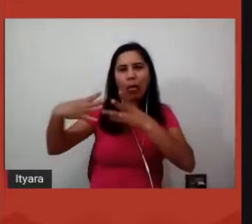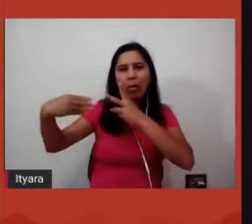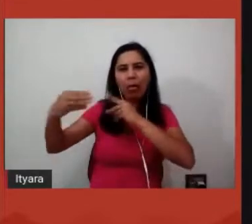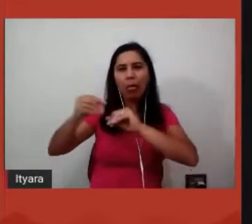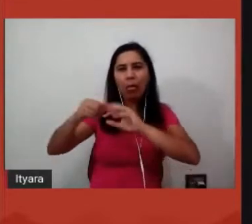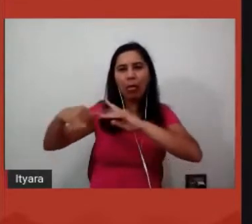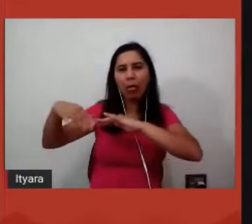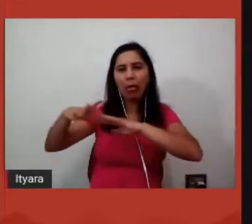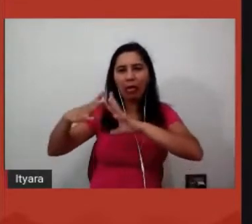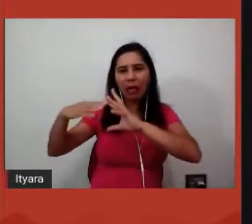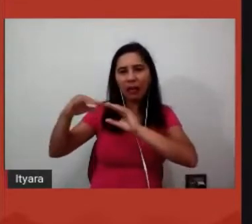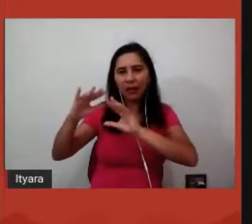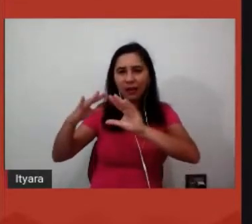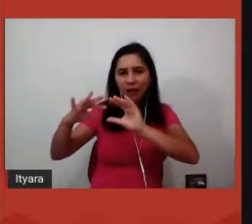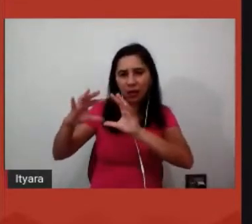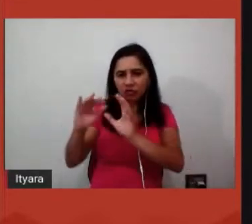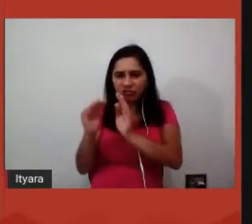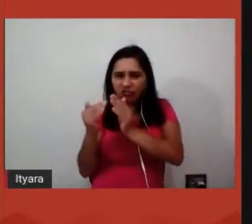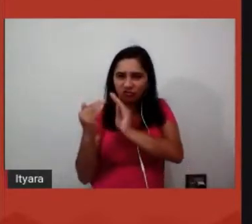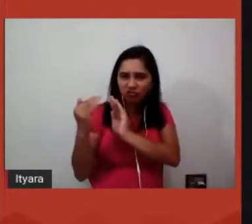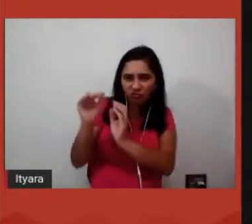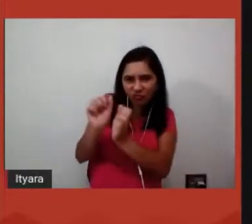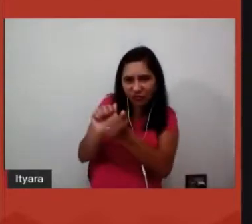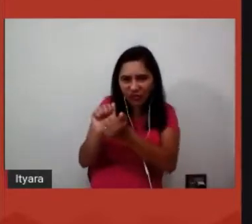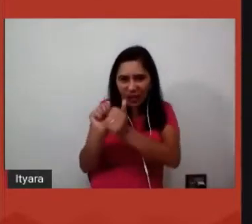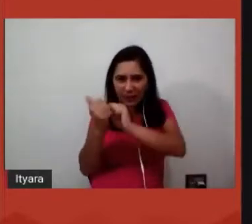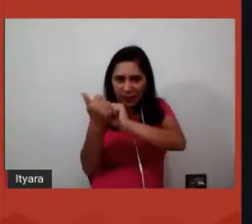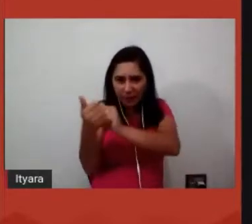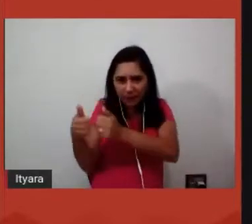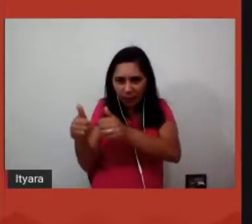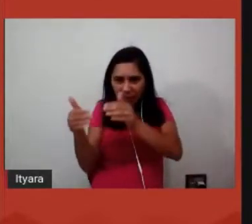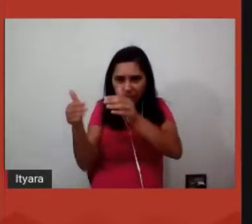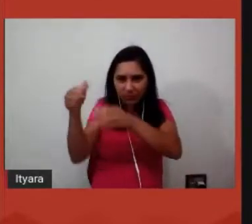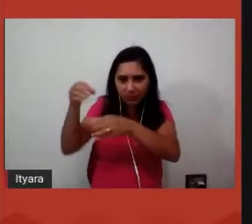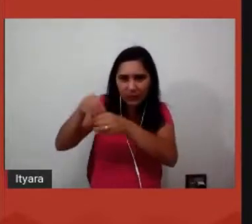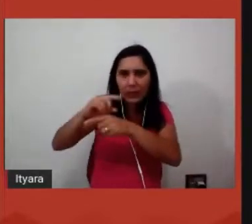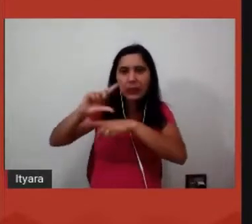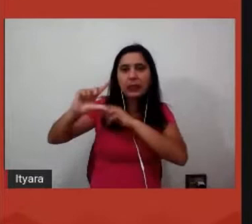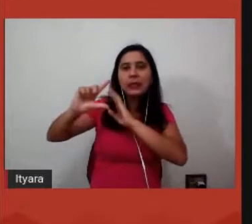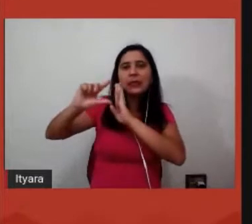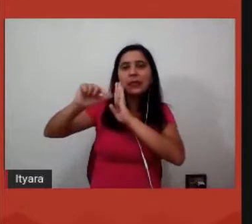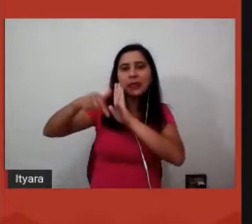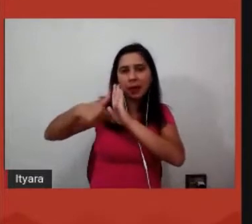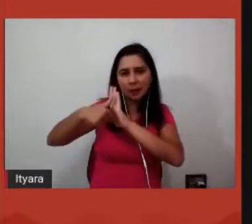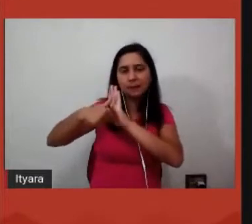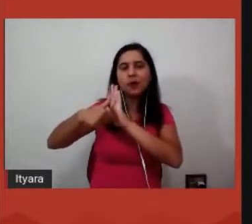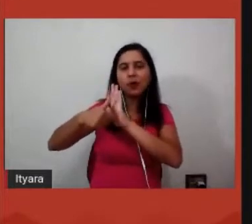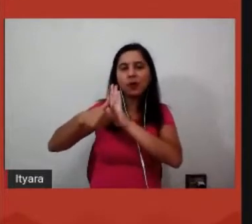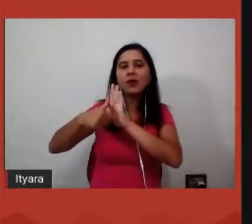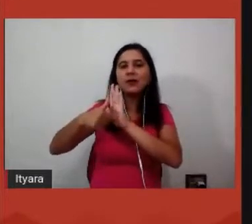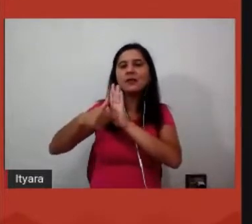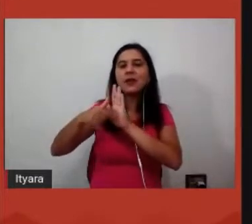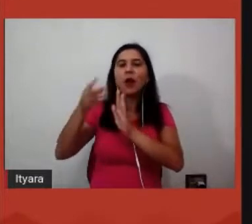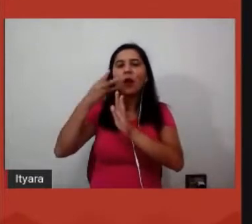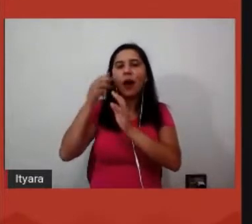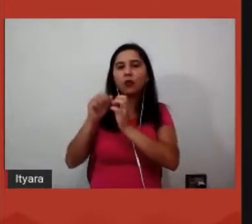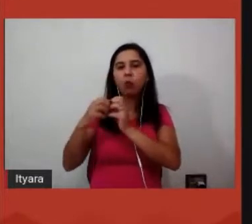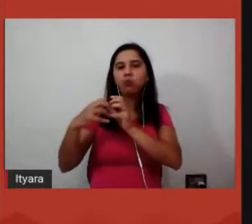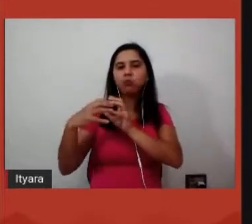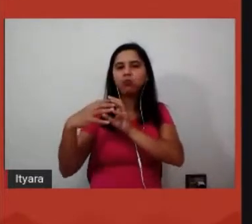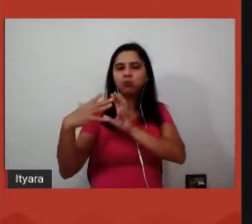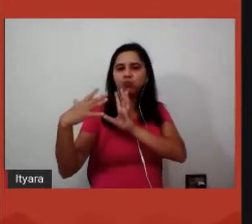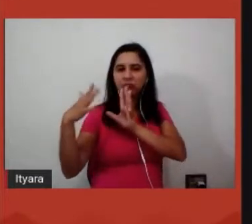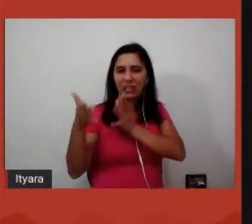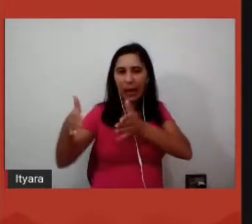que demoram para se adequar ao formato do recipiente, mas que com o tempo eles vão ocupar todo o volume do recipiente? Ou